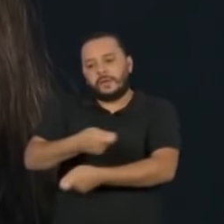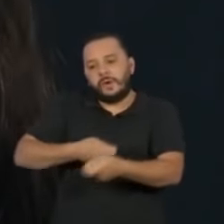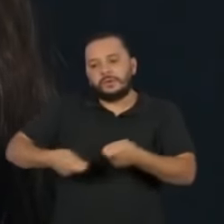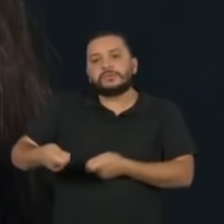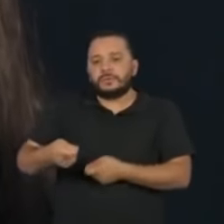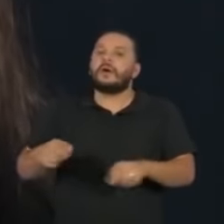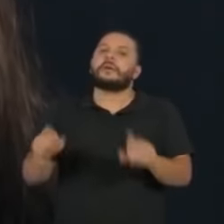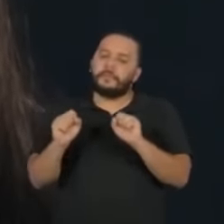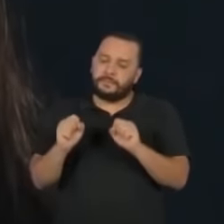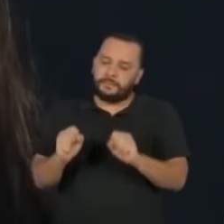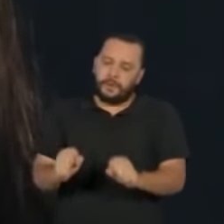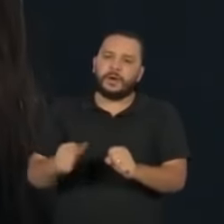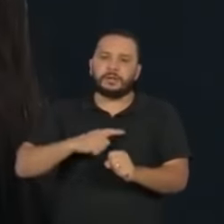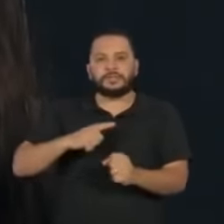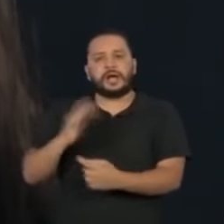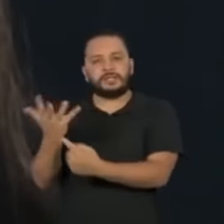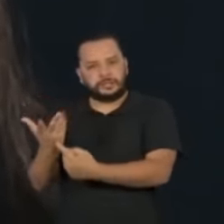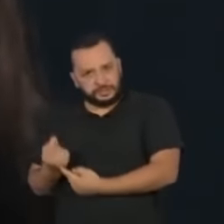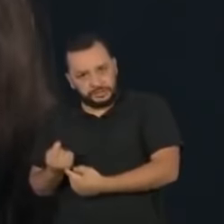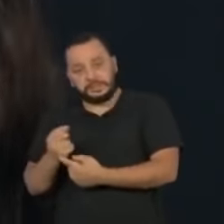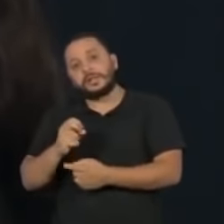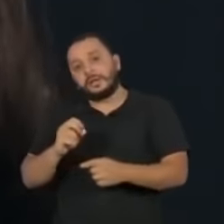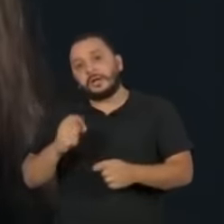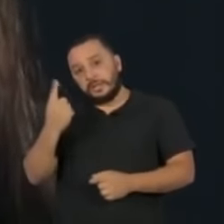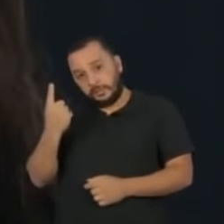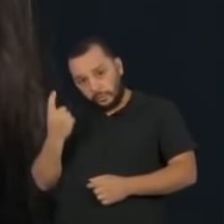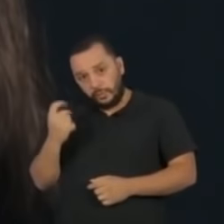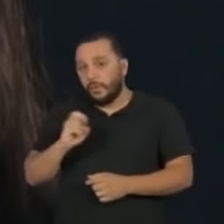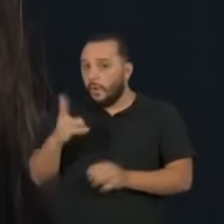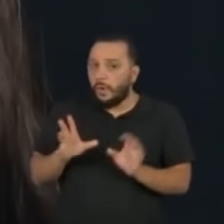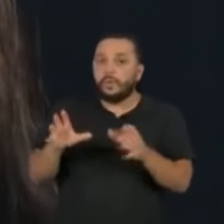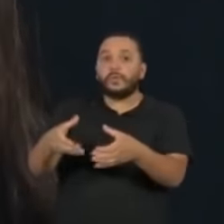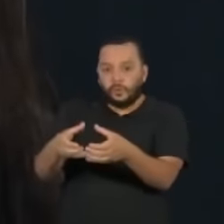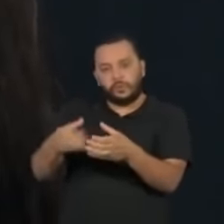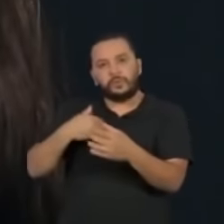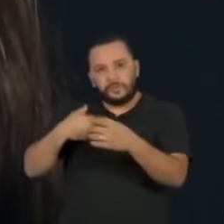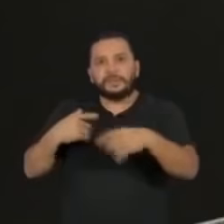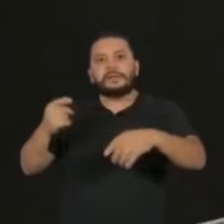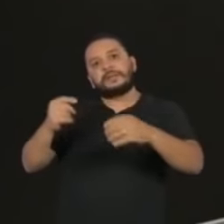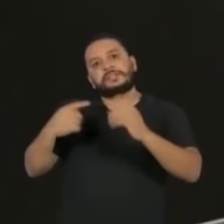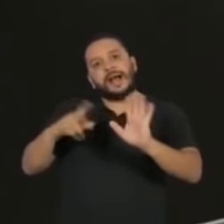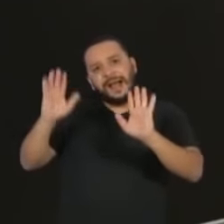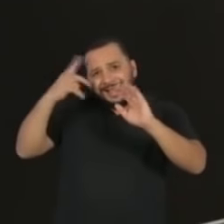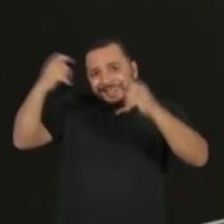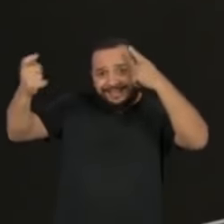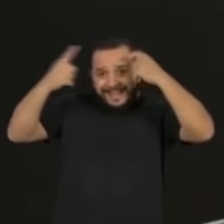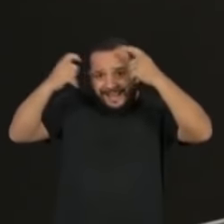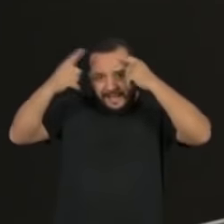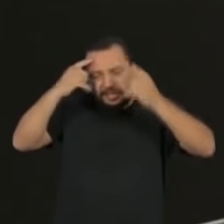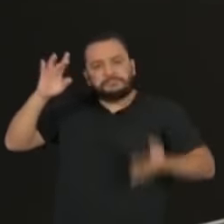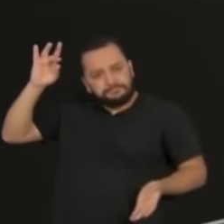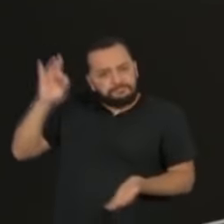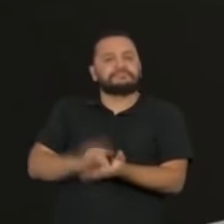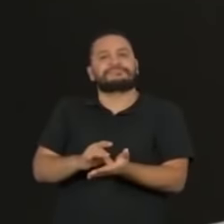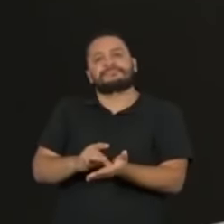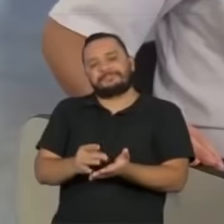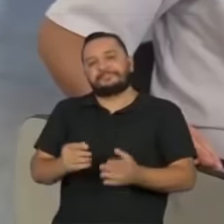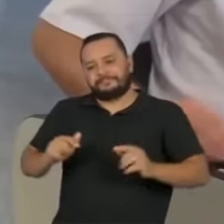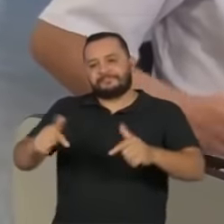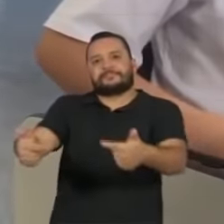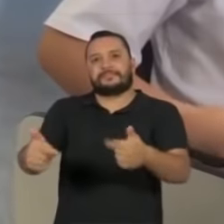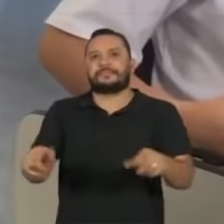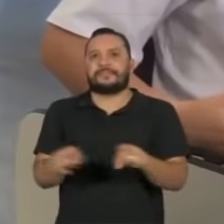ou coletivos que também usem o espaço para transformar suas ideias em negócios concretos. Aqui, os empreendedores também poderão